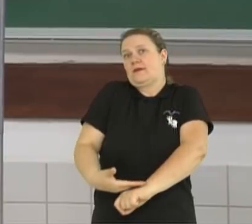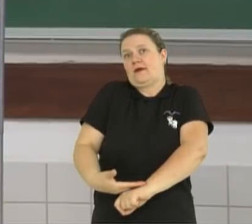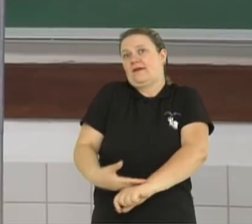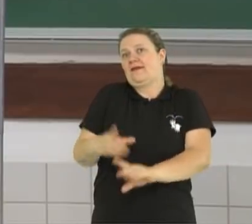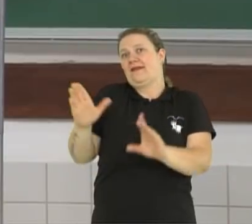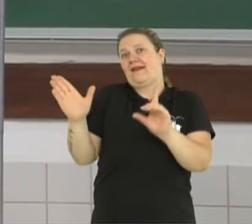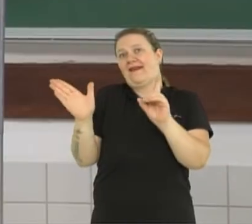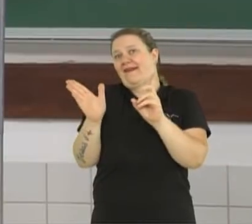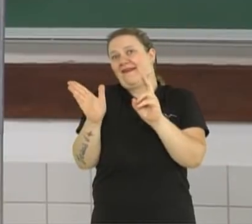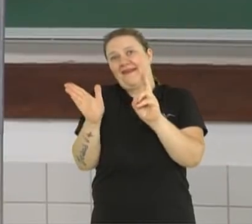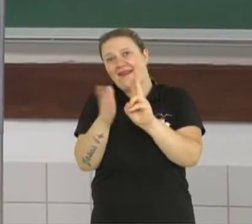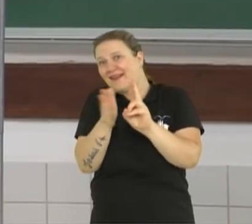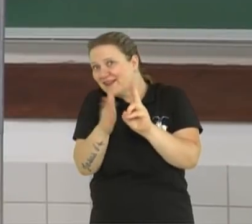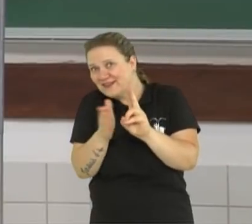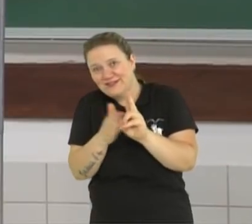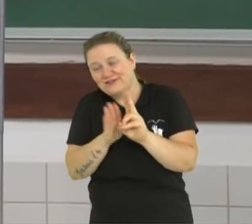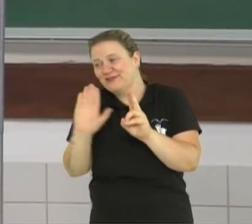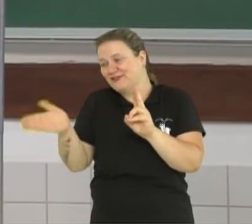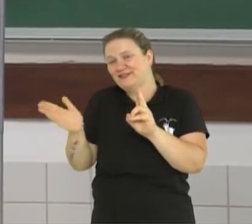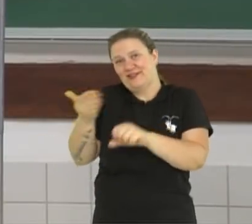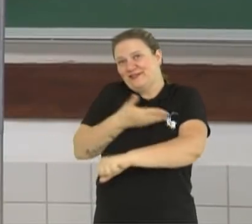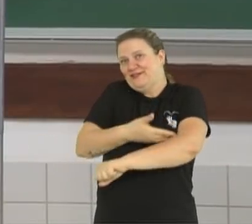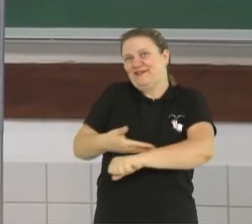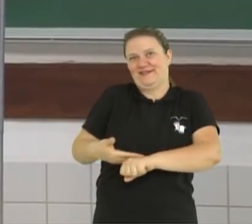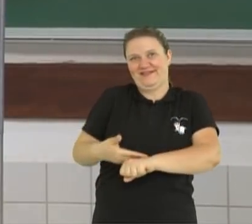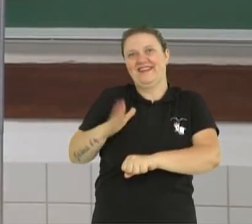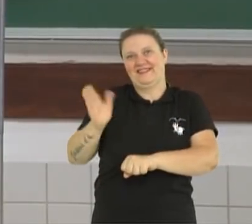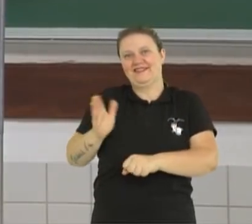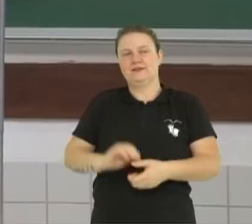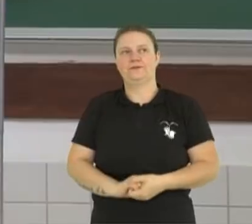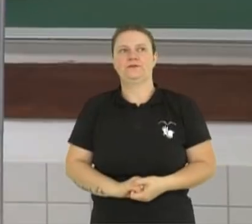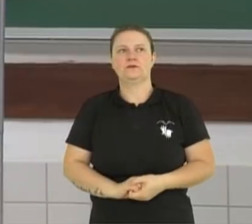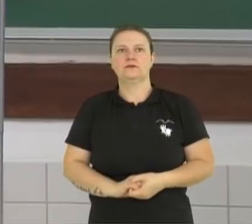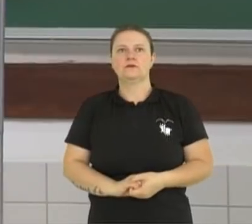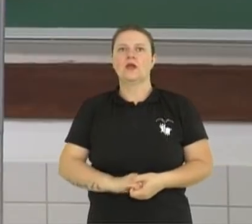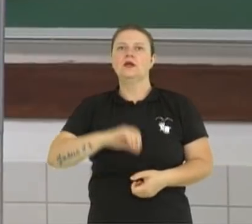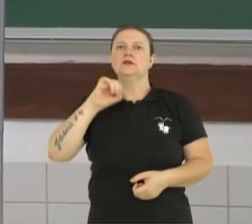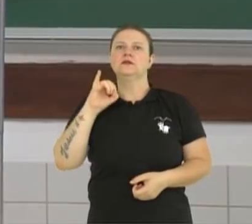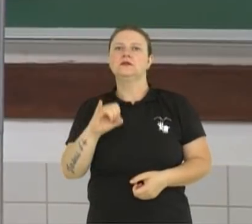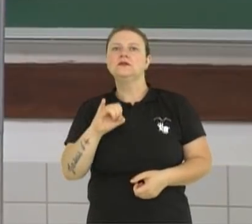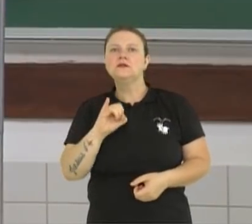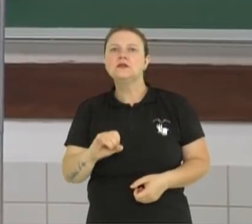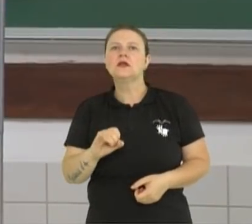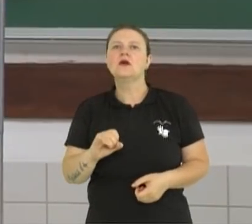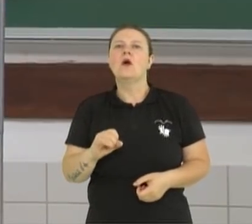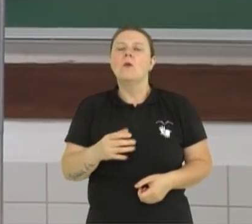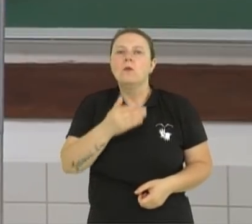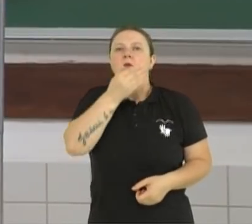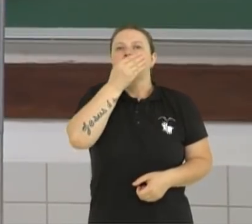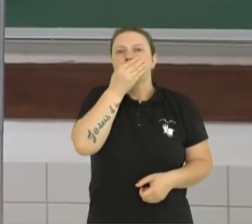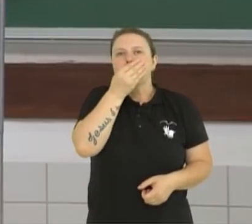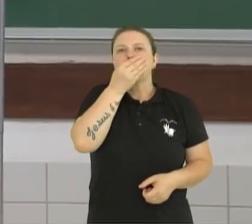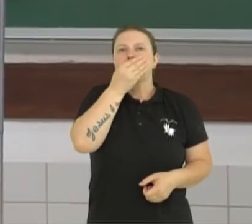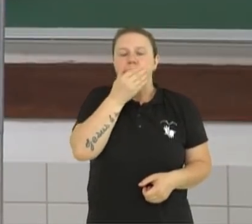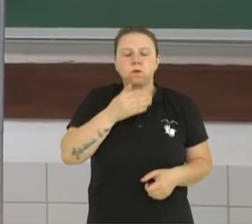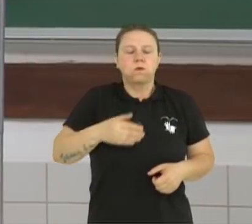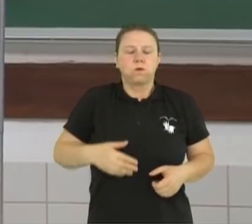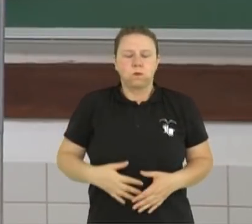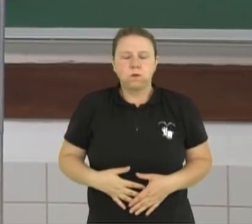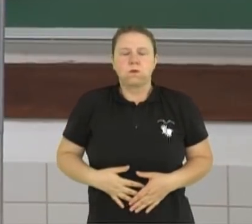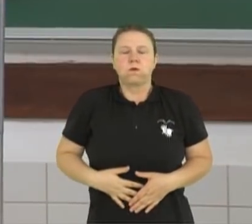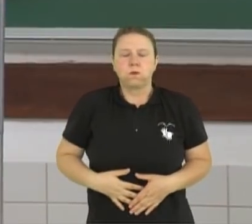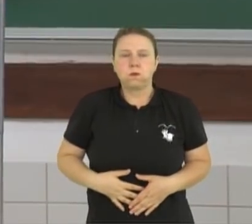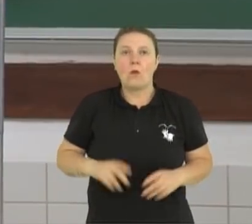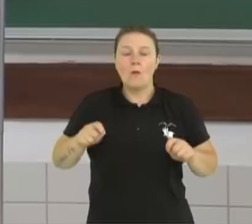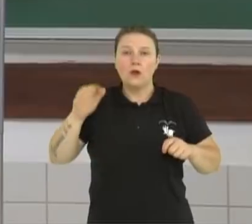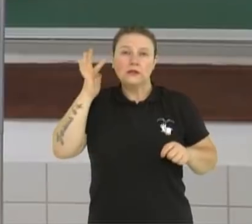quanto mais fundo a gente fica, mais o nosso tímpano vai, né? Nosso ouvido vai doendo, né? A gente costuma falar, nossa, meu ouvido está doendo. Então, quanto mais fundo